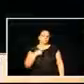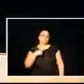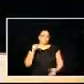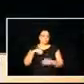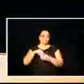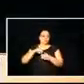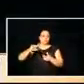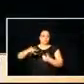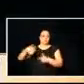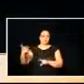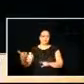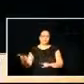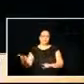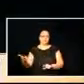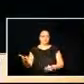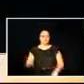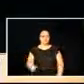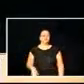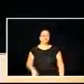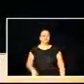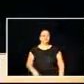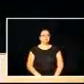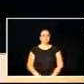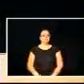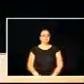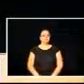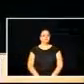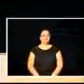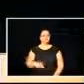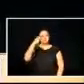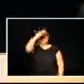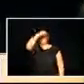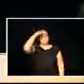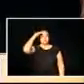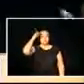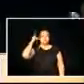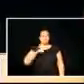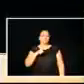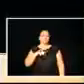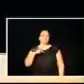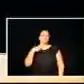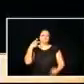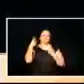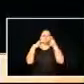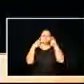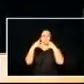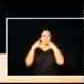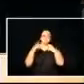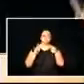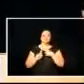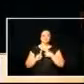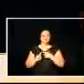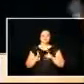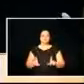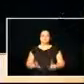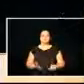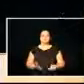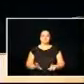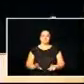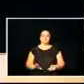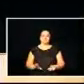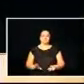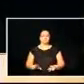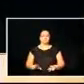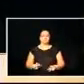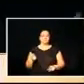um voto contrário nesse projeto, porque entendemos que o prefeito tem que discutir com a Câmara a valorização desse servidor, que há anos, há décadas, não